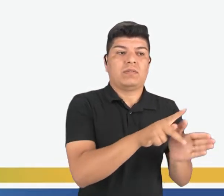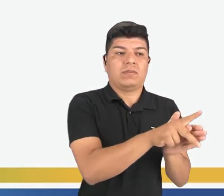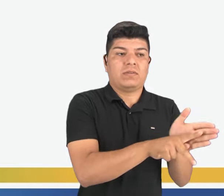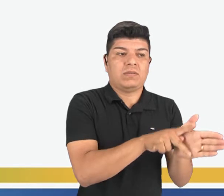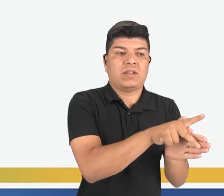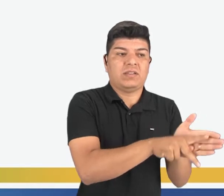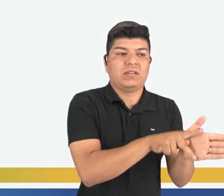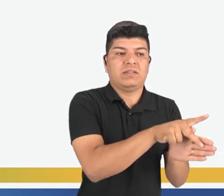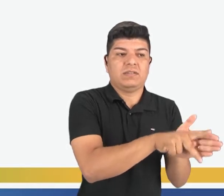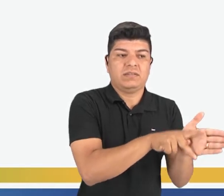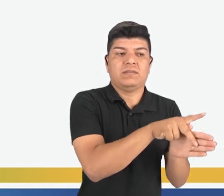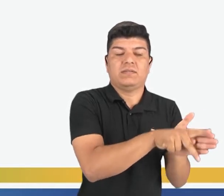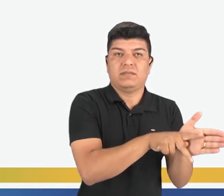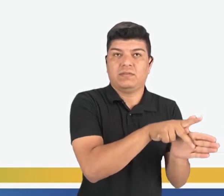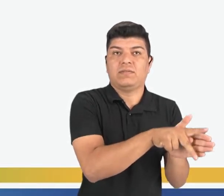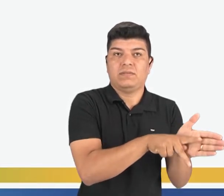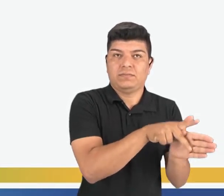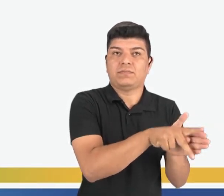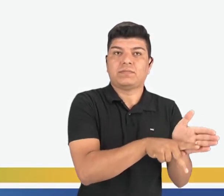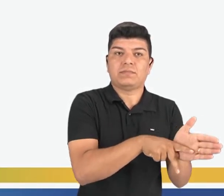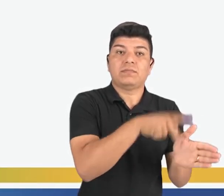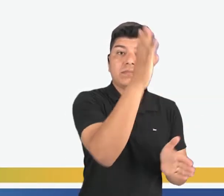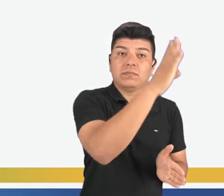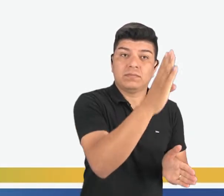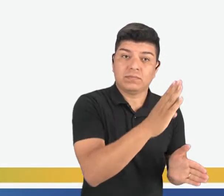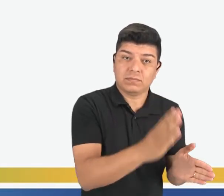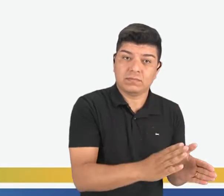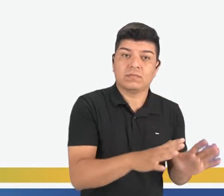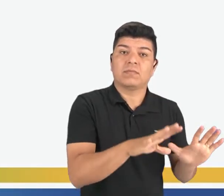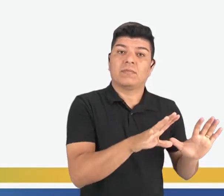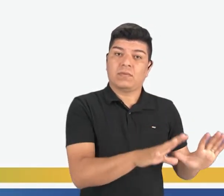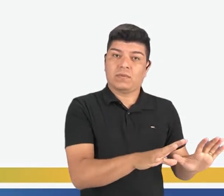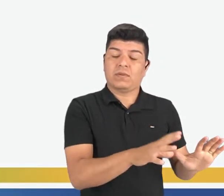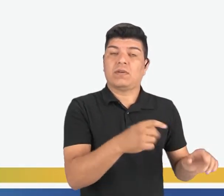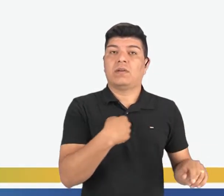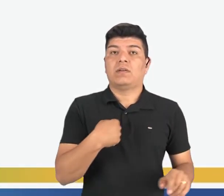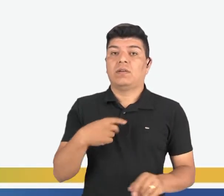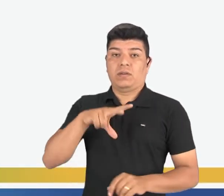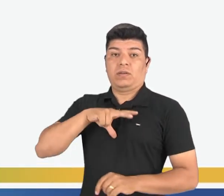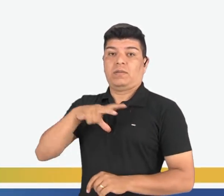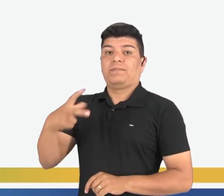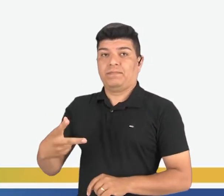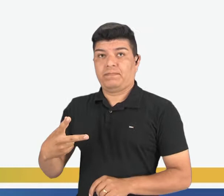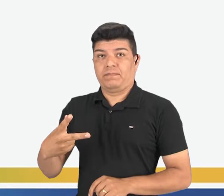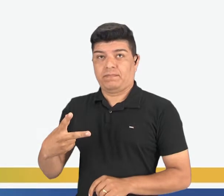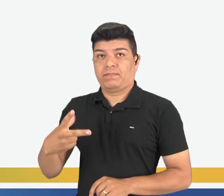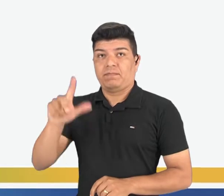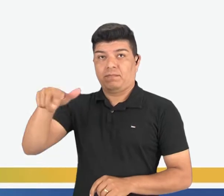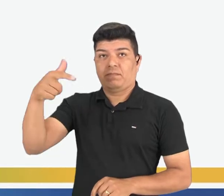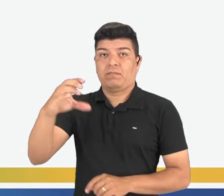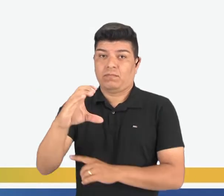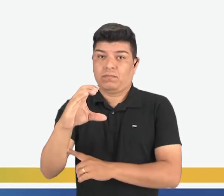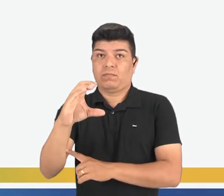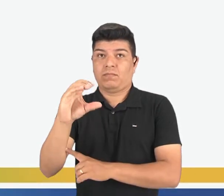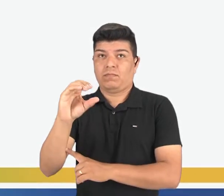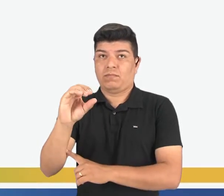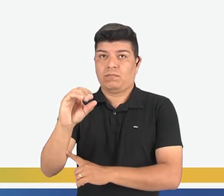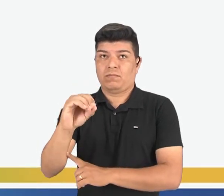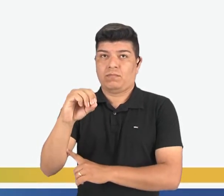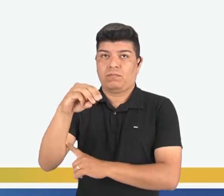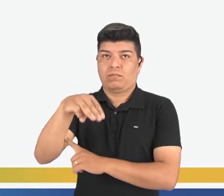Aqui é o trem, ó. Trem, como nós chamamos aqui no nosso país, e lá em Portugal, em outro país, é